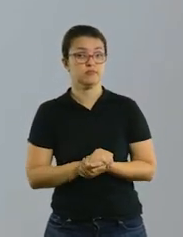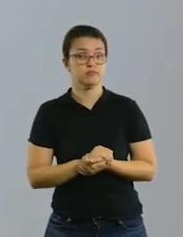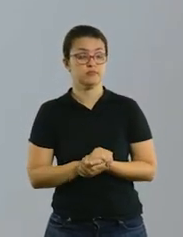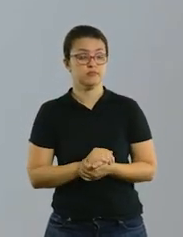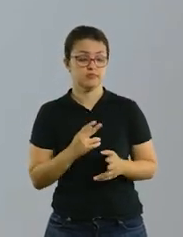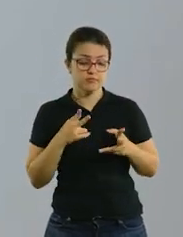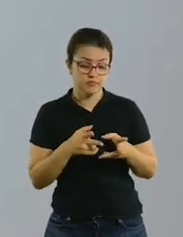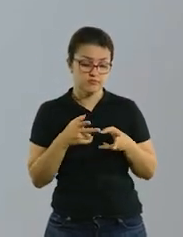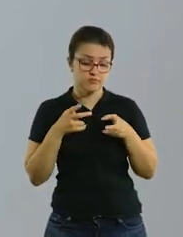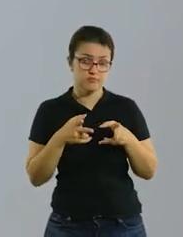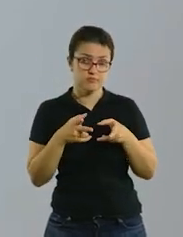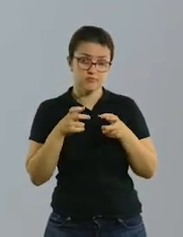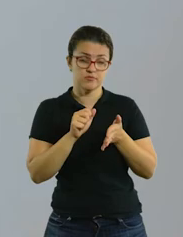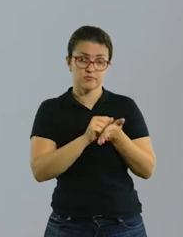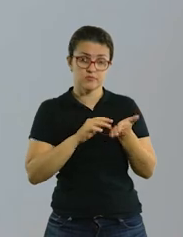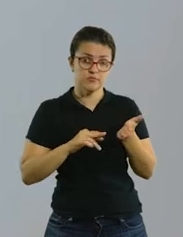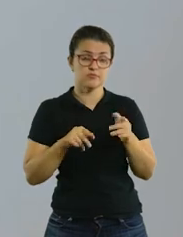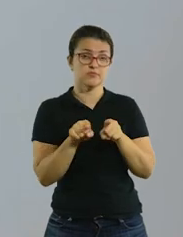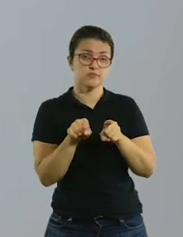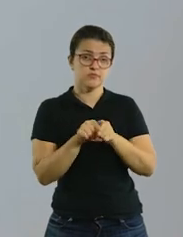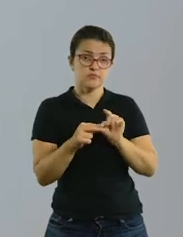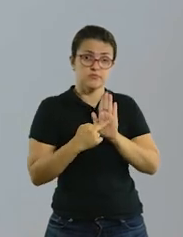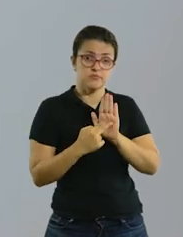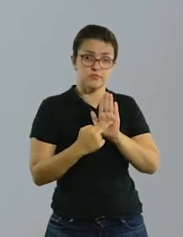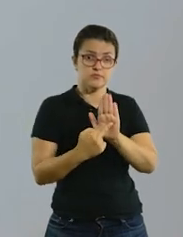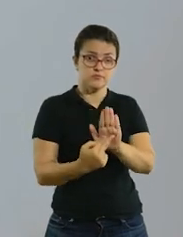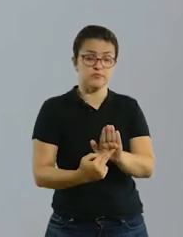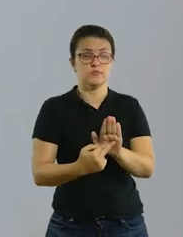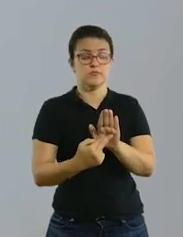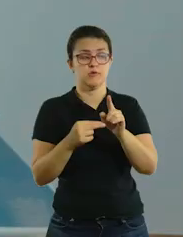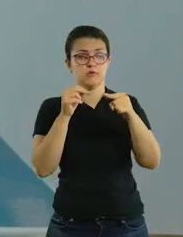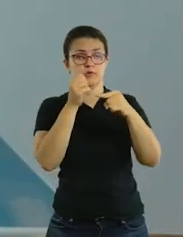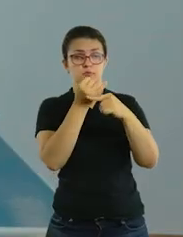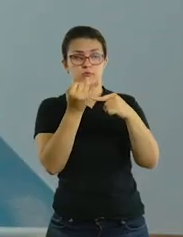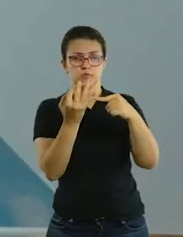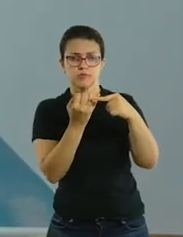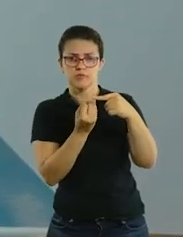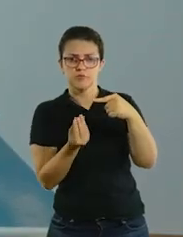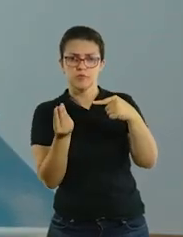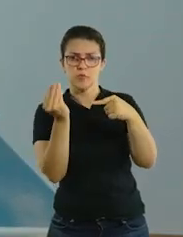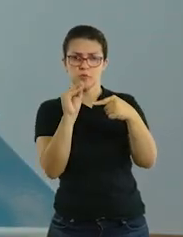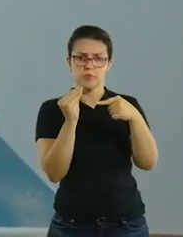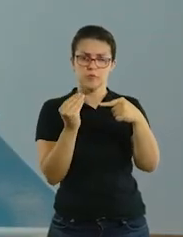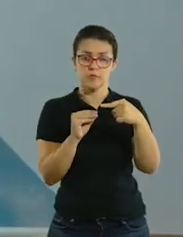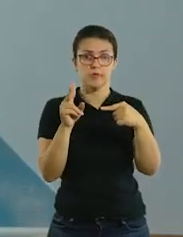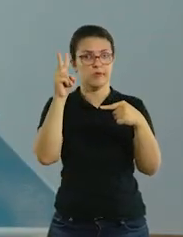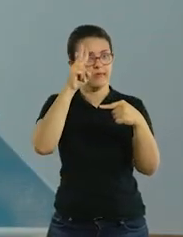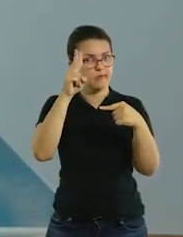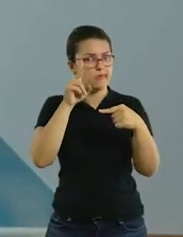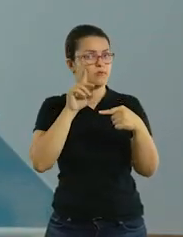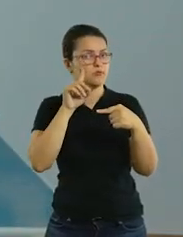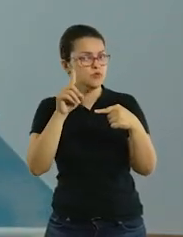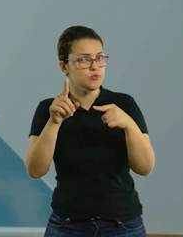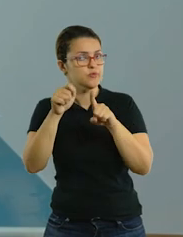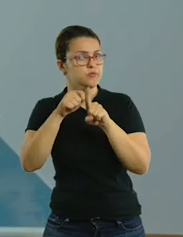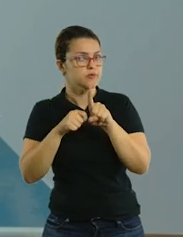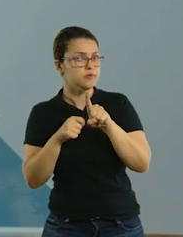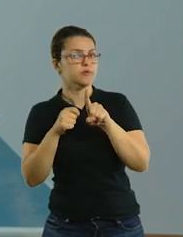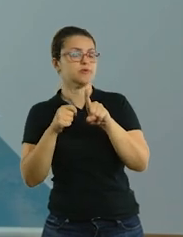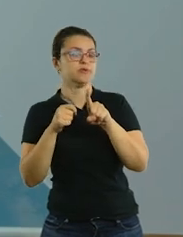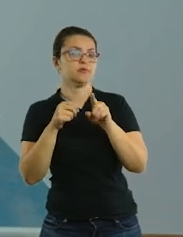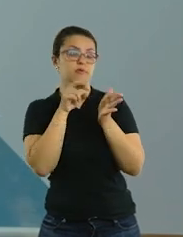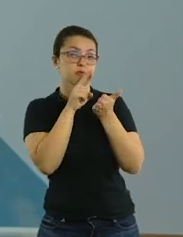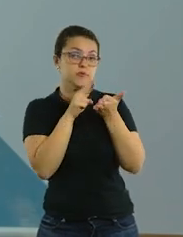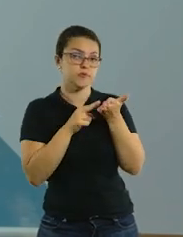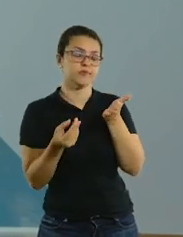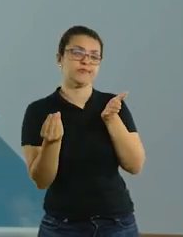vocês vão identificar e representar as frações. Não esqueçam de colocar a data que